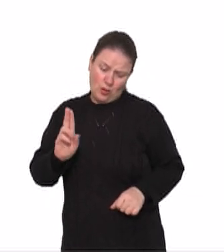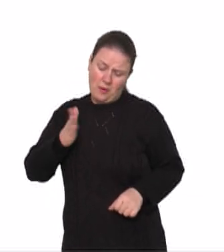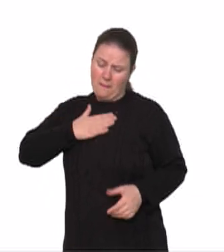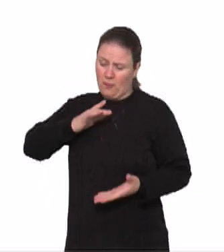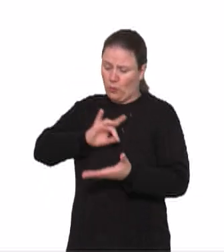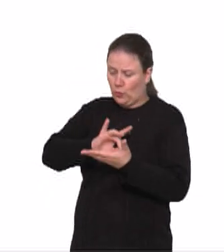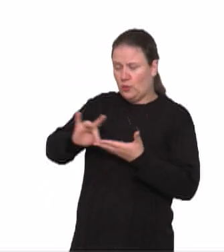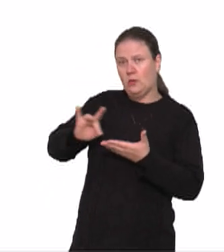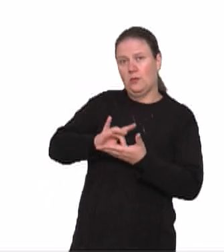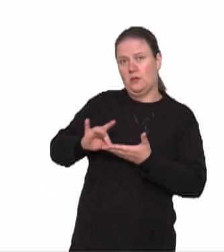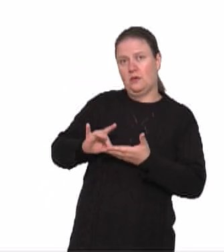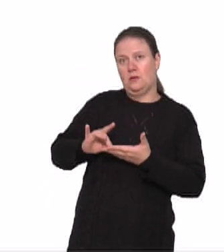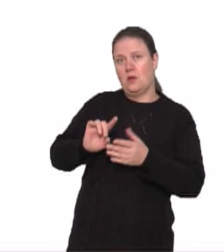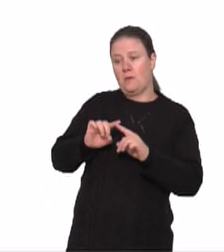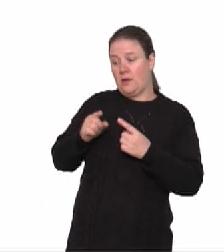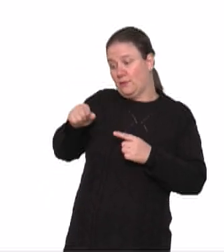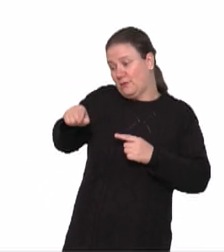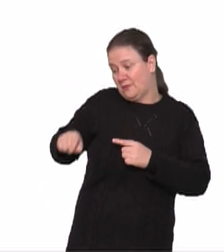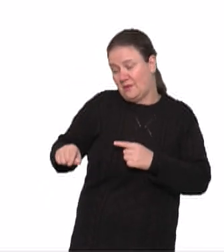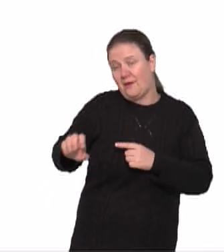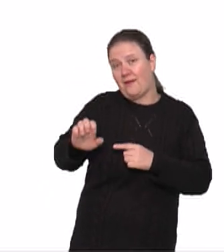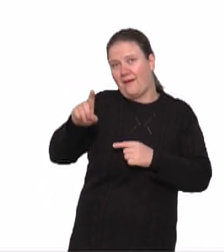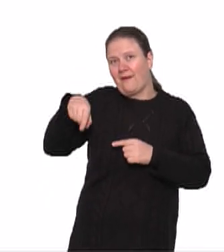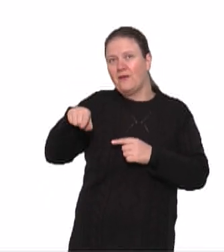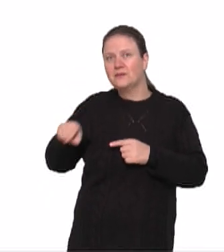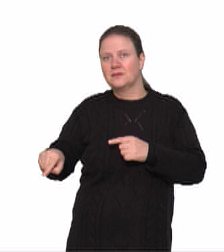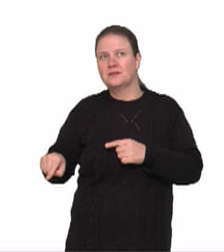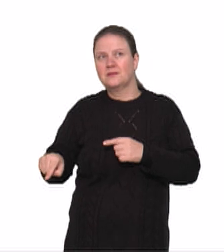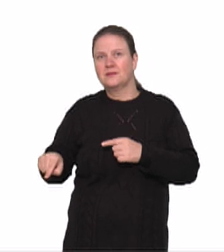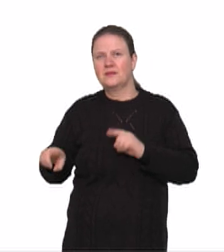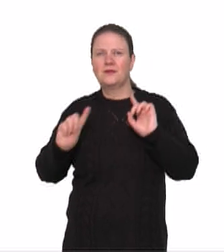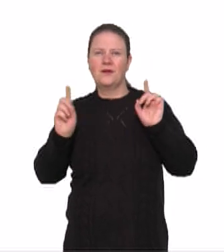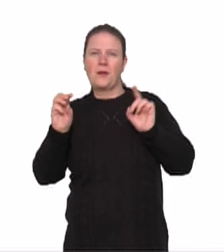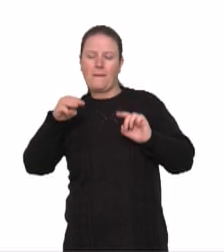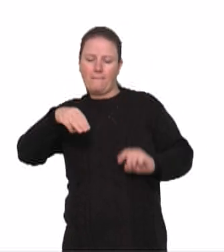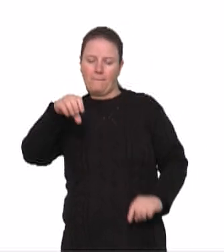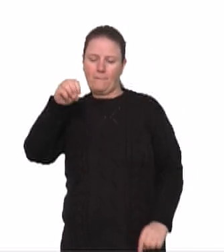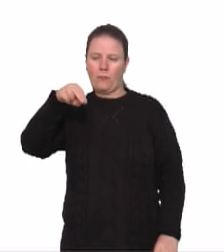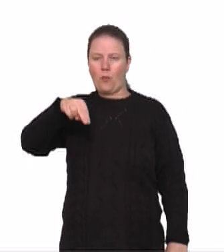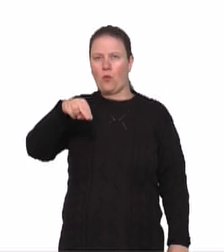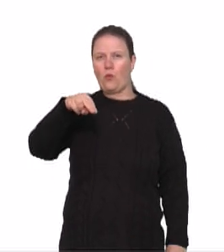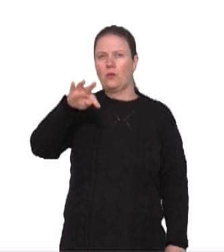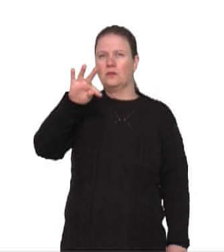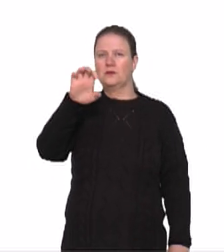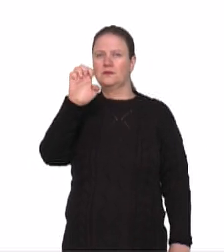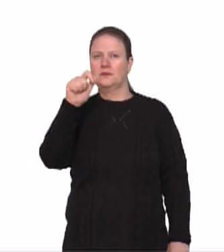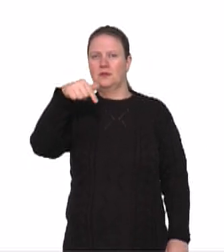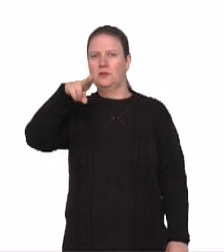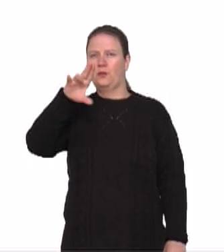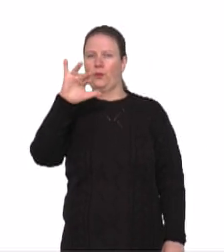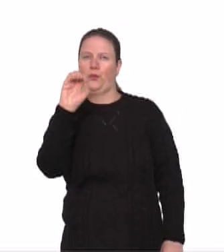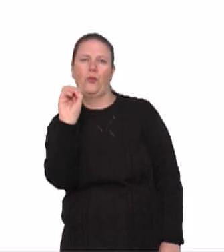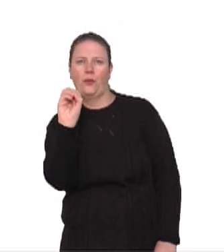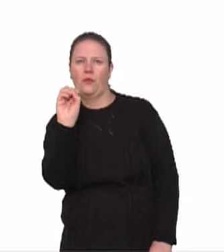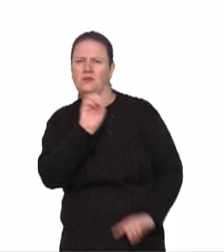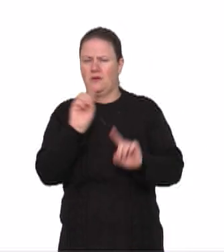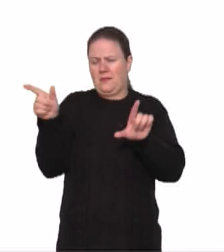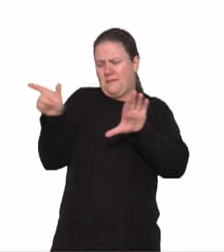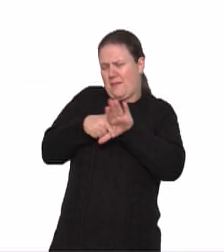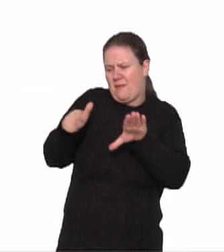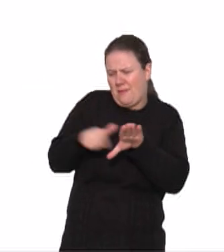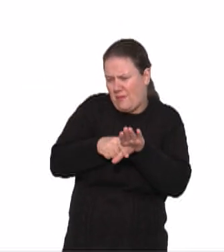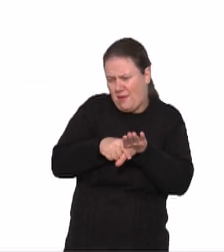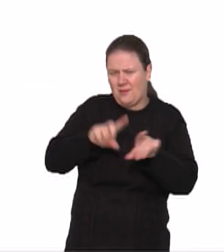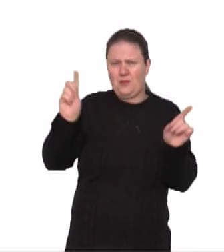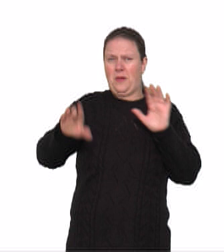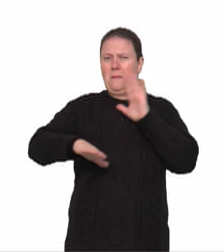inimigo, mas você é você, não é Montecchio. O que é Montecchio? Não é pé, nem